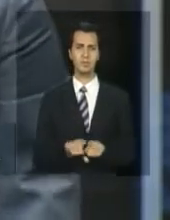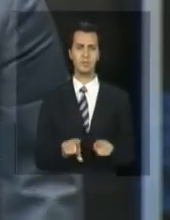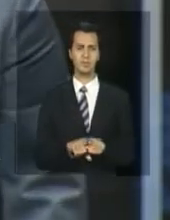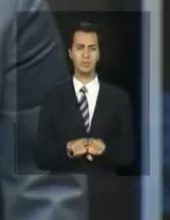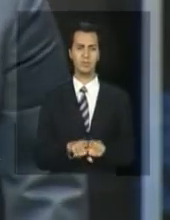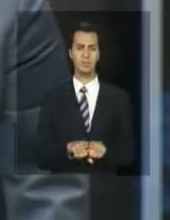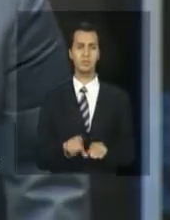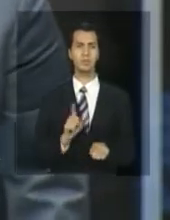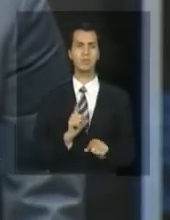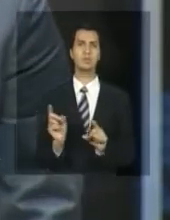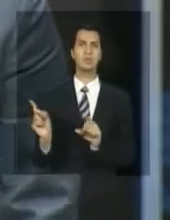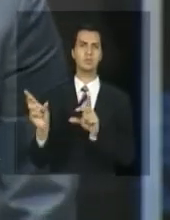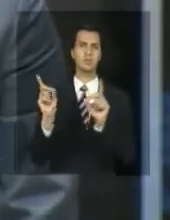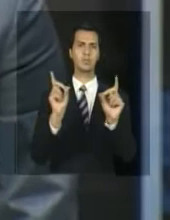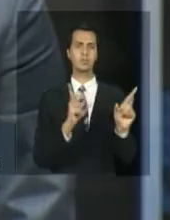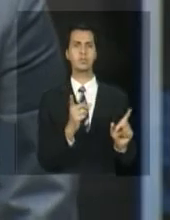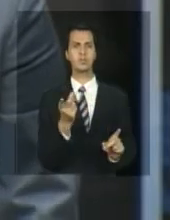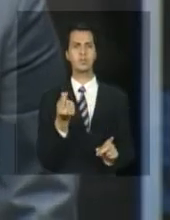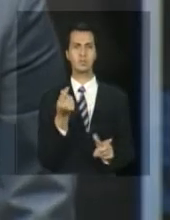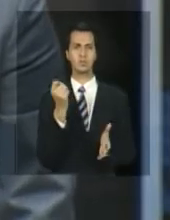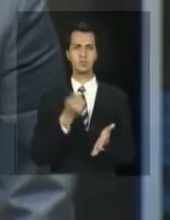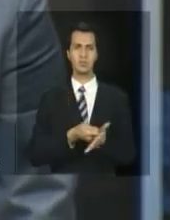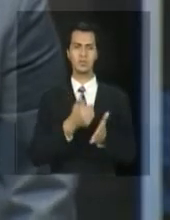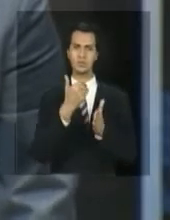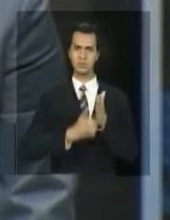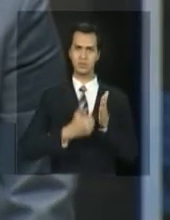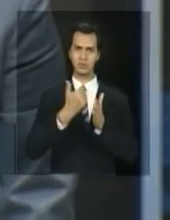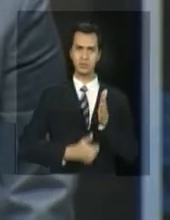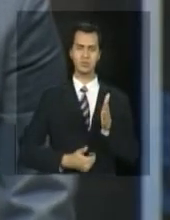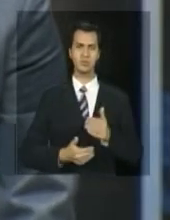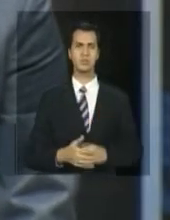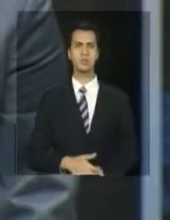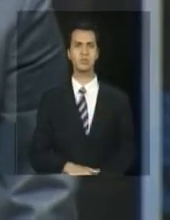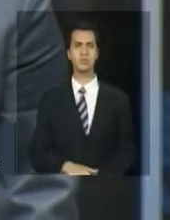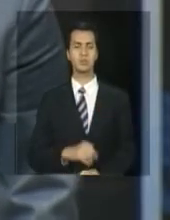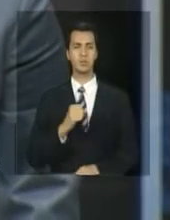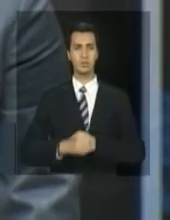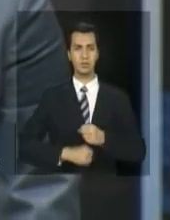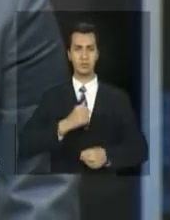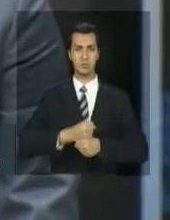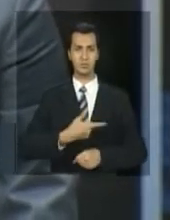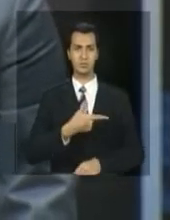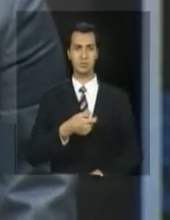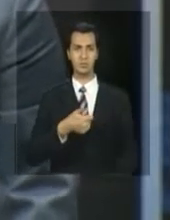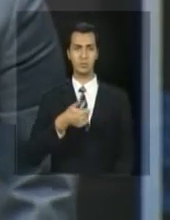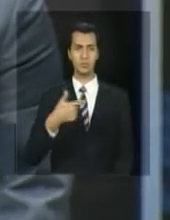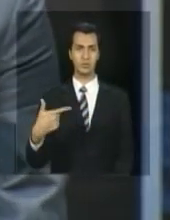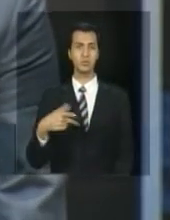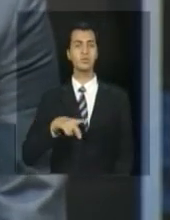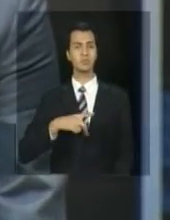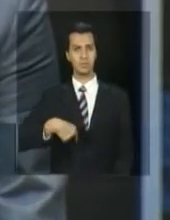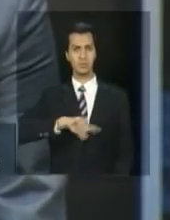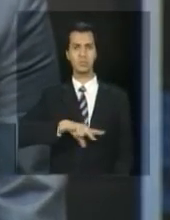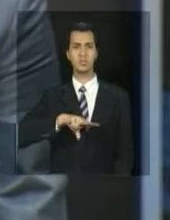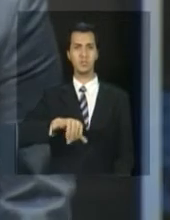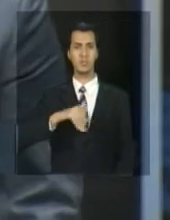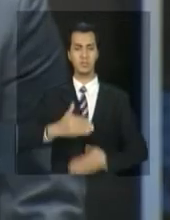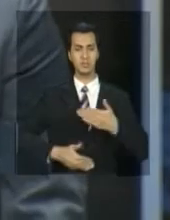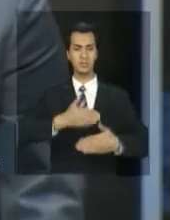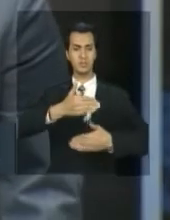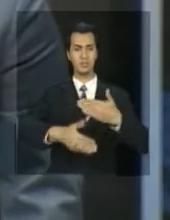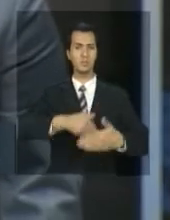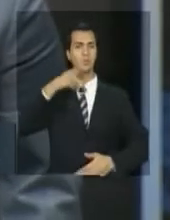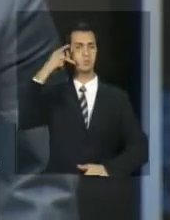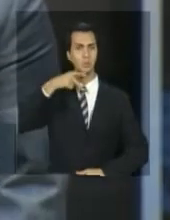das exportações. Nesse ano, avançaremos ainda mais no aprimoramento das nossas